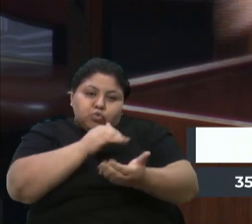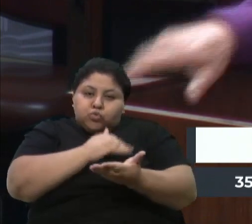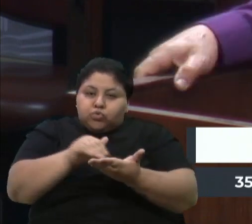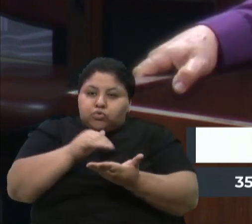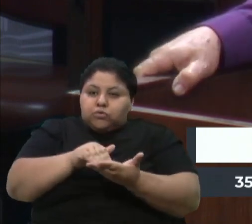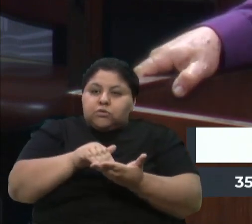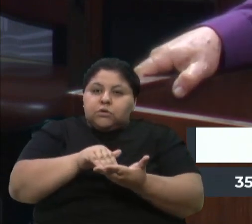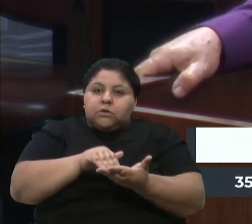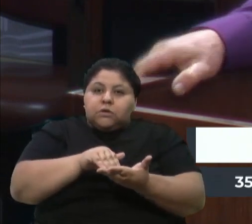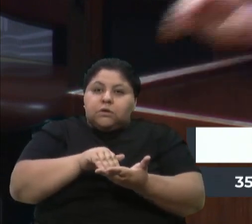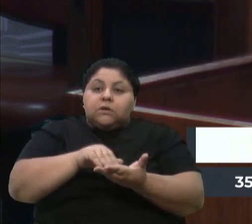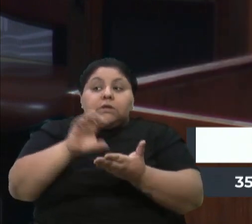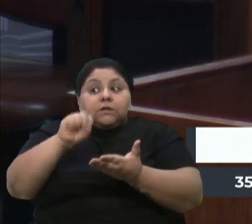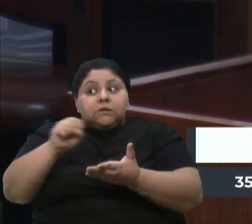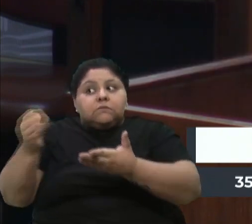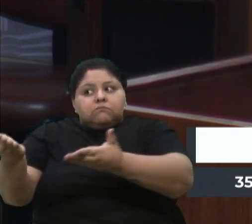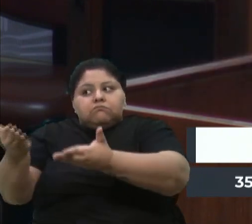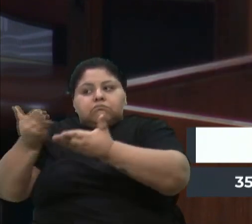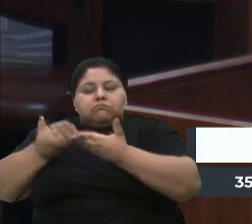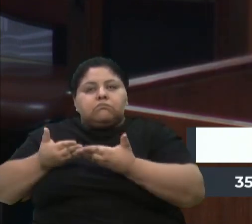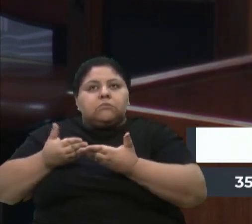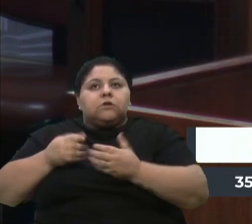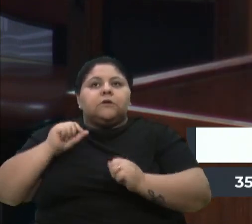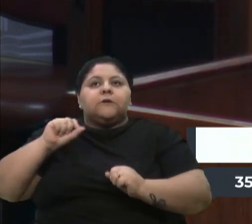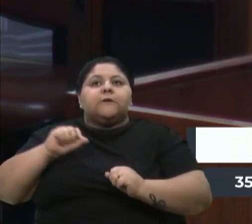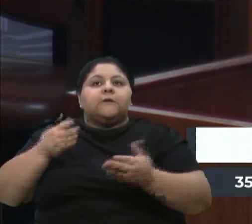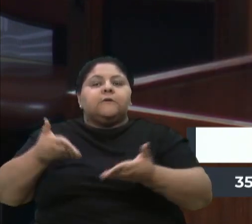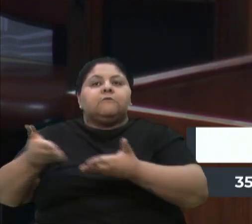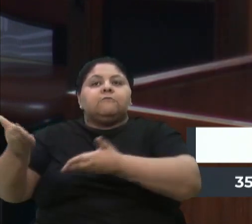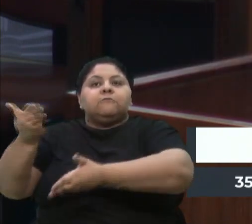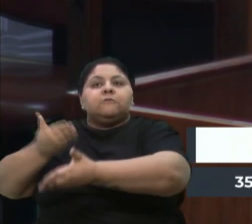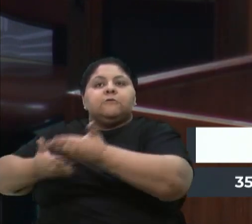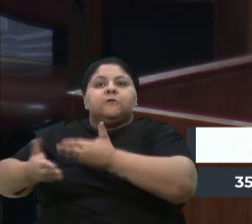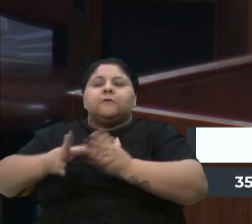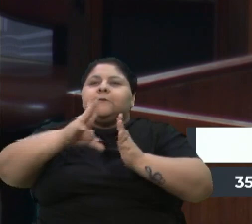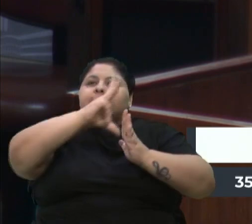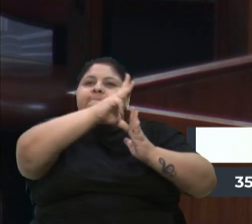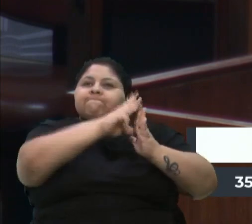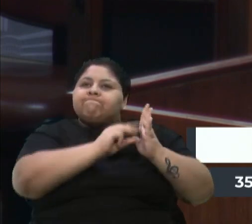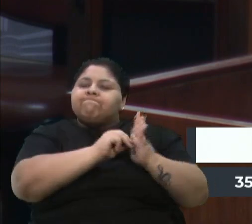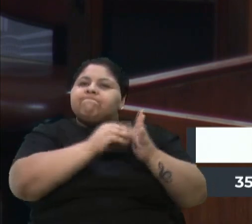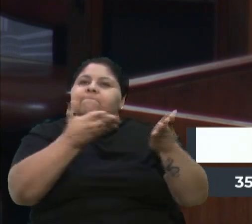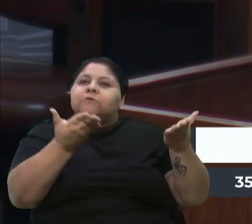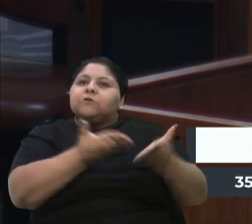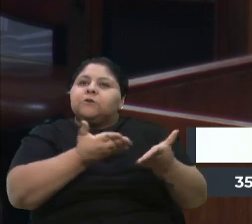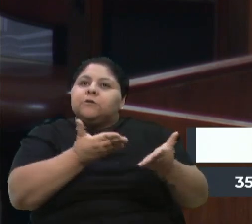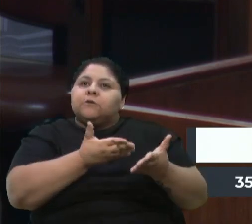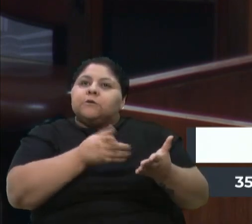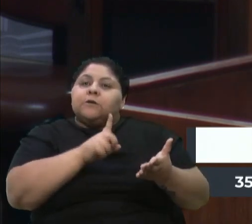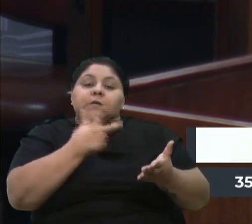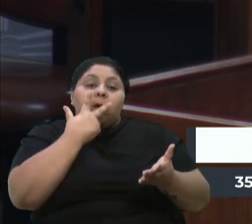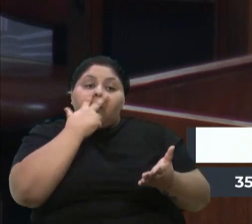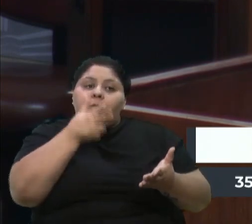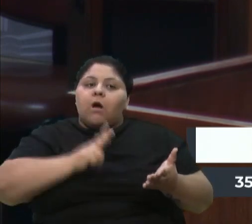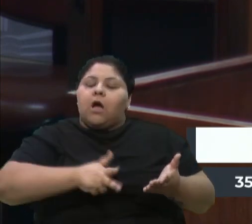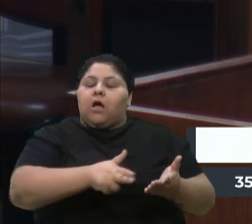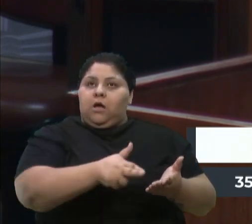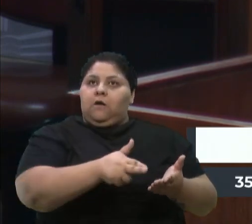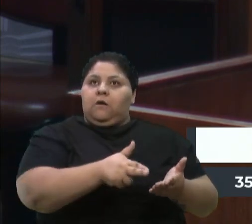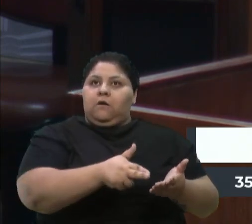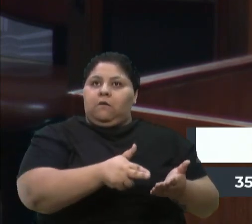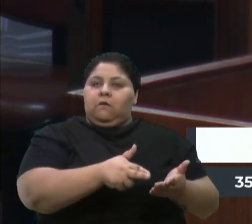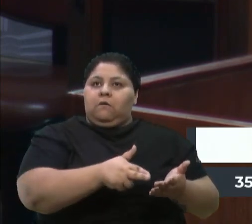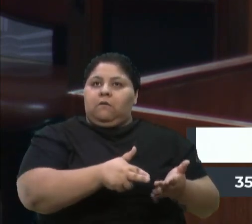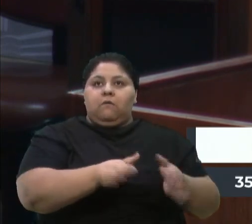vai ser atendido. Quem já foi atendido no modelo que está sendo agora, não é sempre os mesmos.